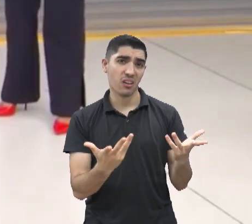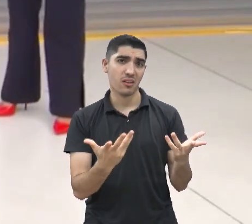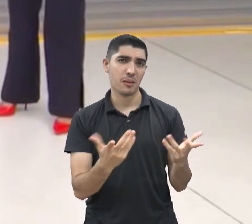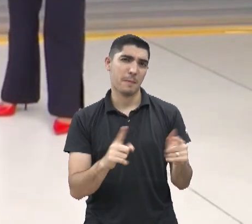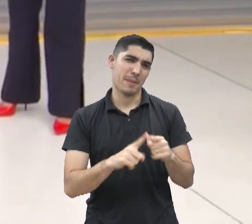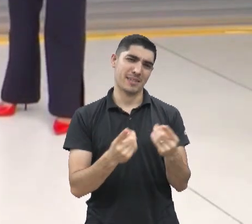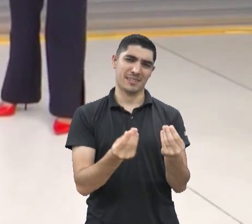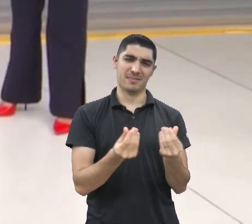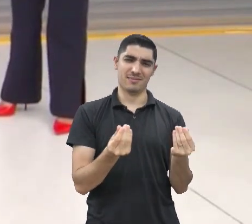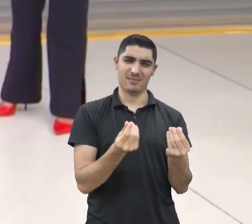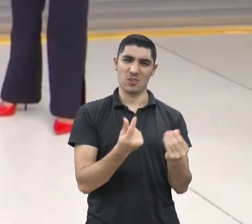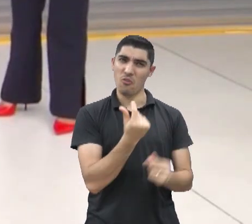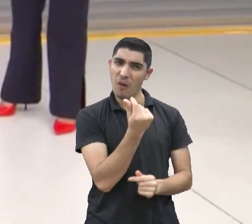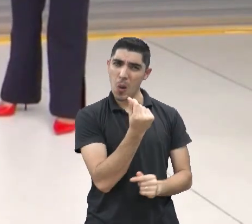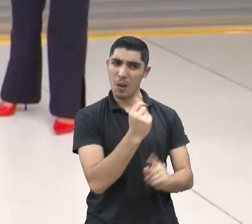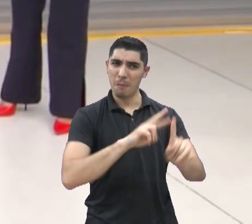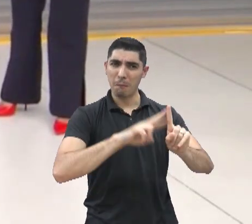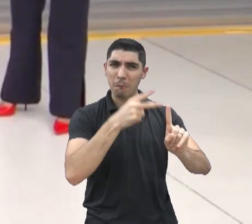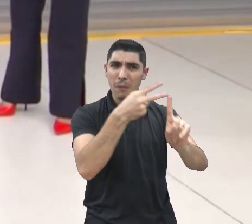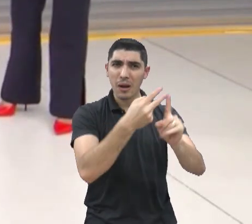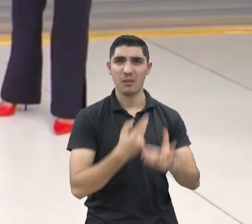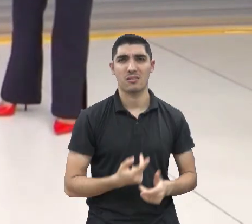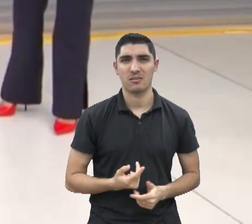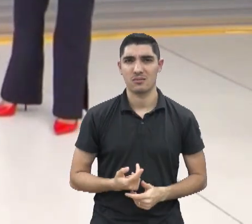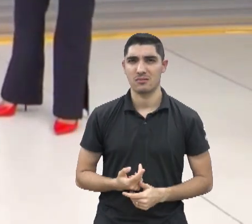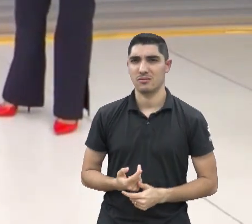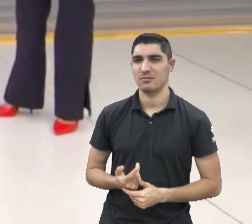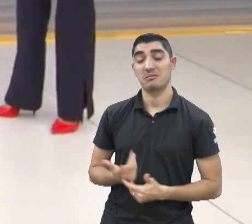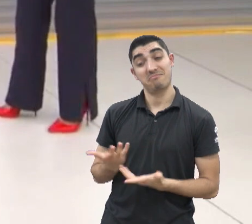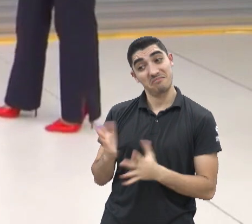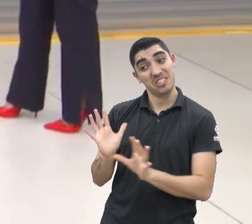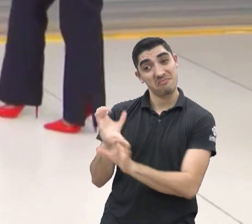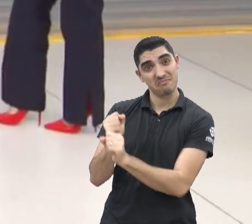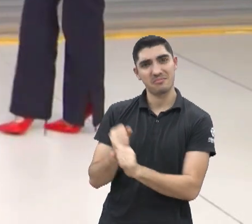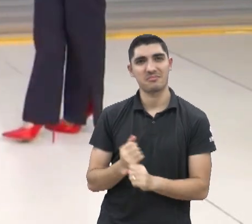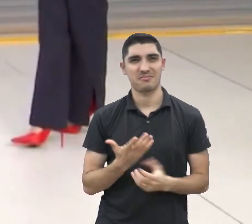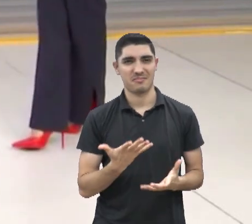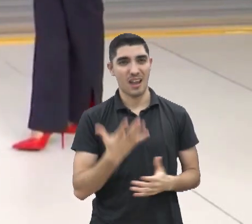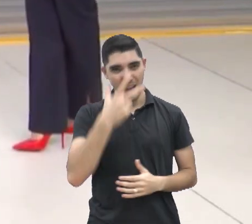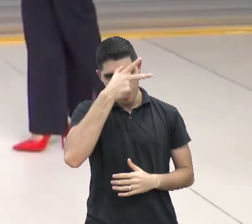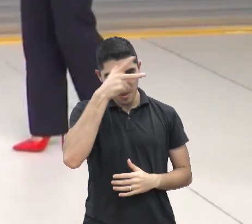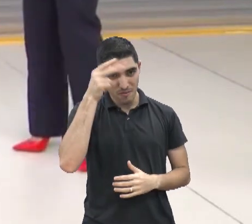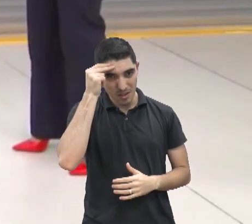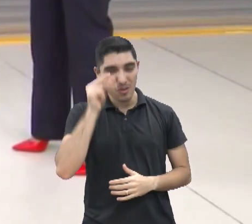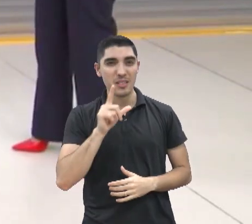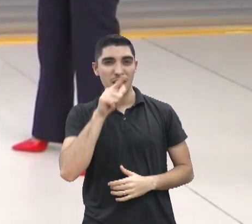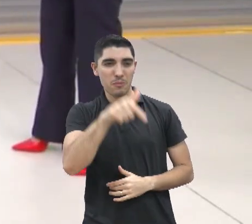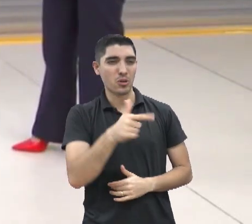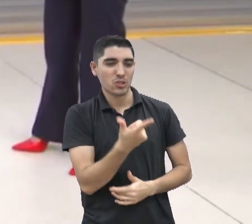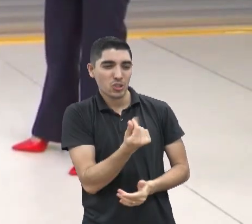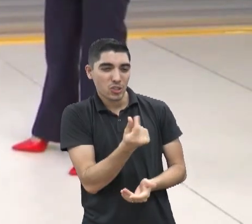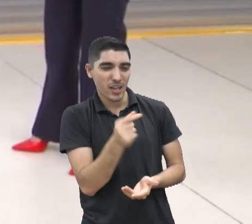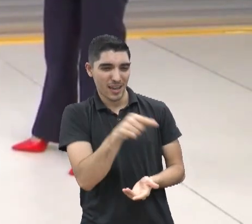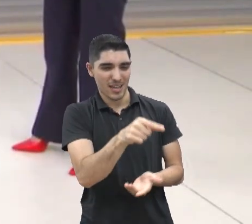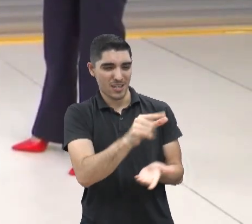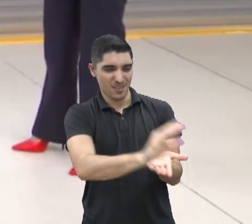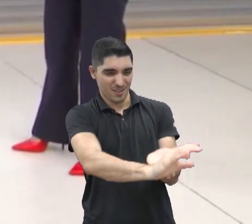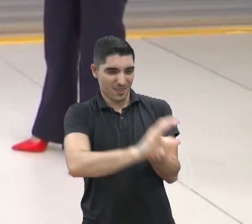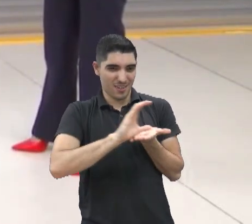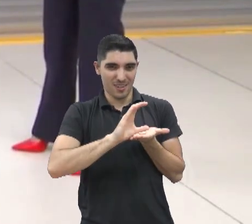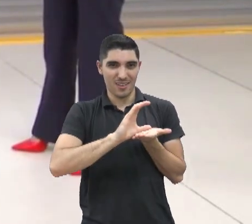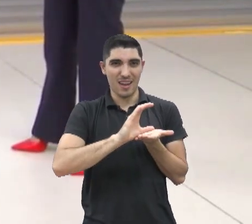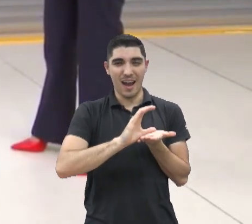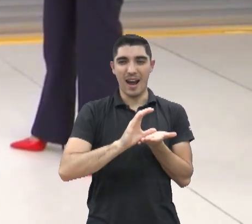Tá aí, a conta foi feita. Me conta outra, né? A prefeitura vai lá, ela vai tirar do caixa essa grana, vai dar na mão lá do